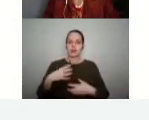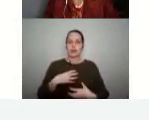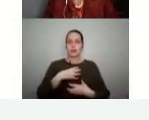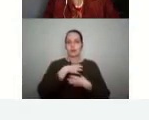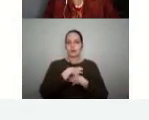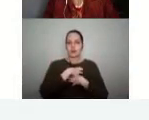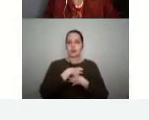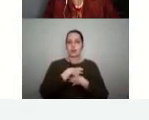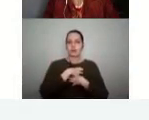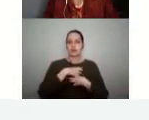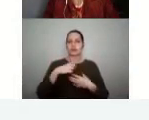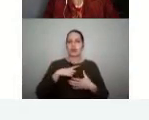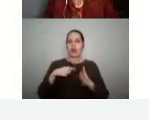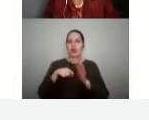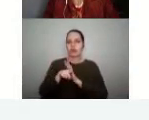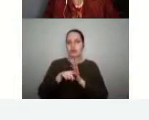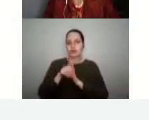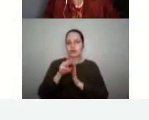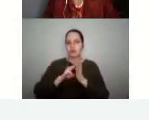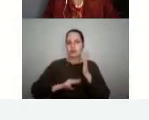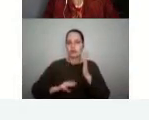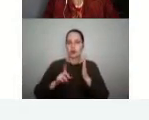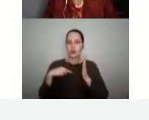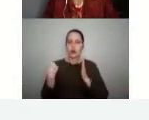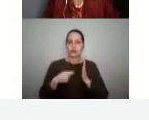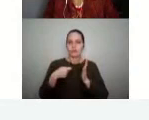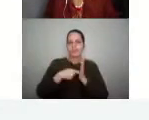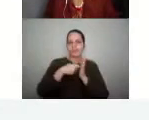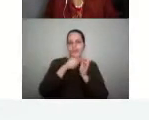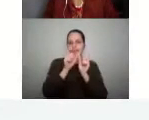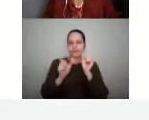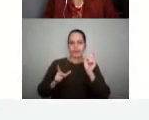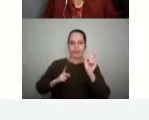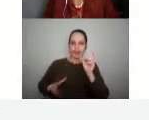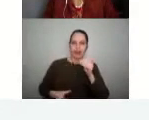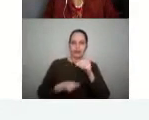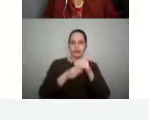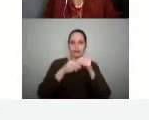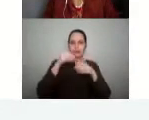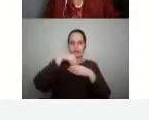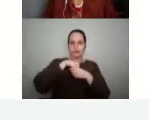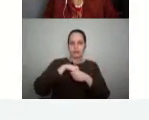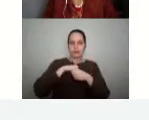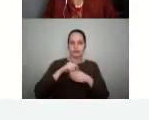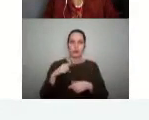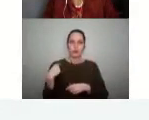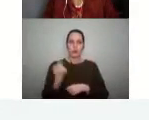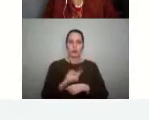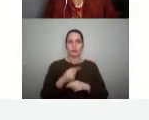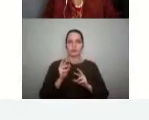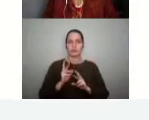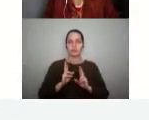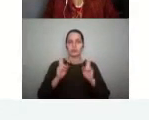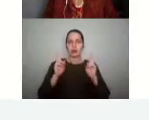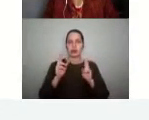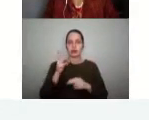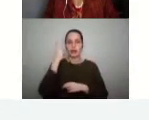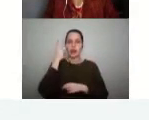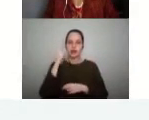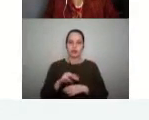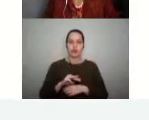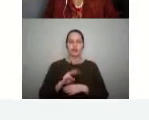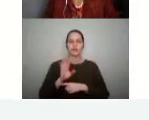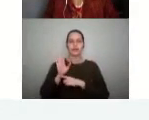metodicamente rigorosa de nossa curiosidade epistemológica. Nós esperamos que tenham esses 3 dias contribuído muito aí